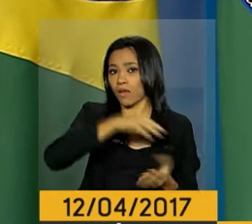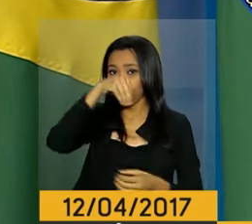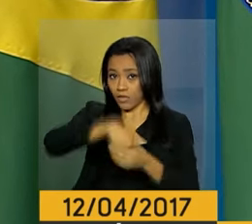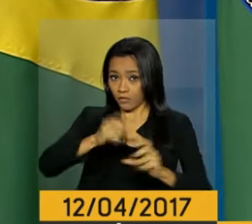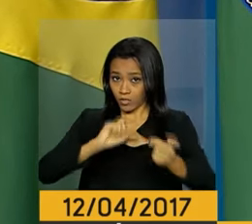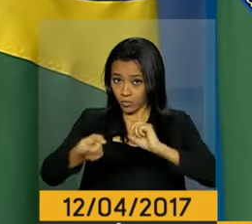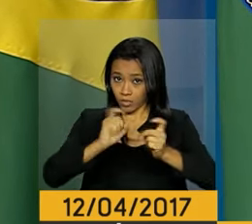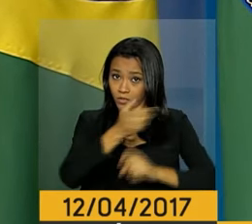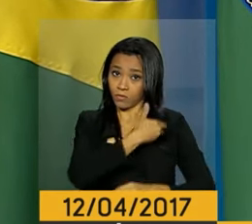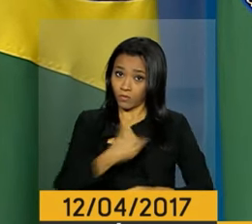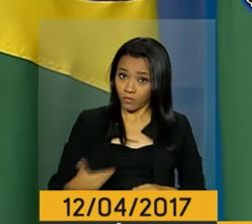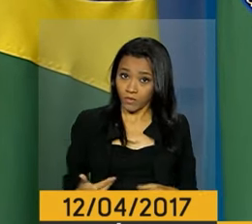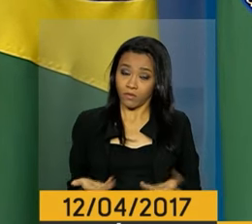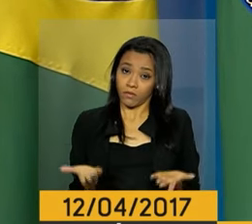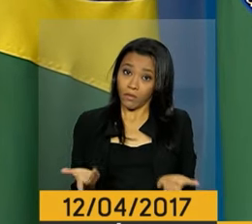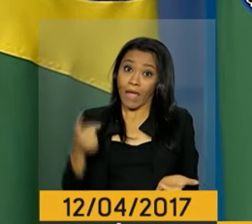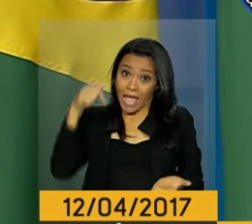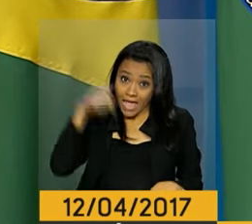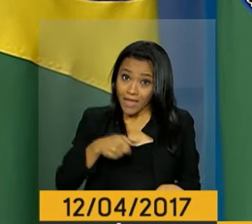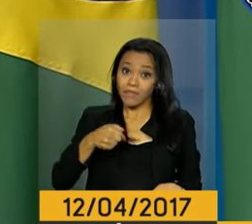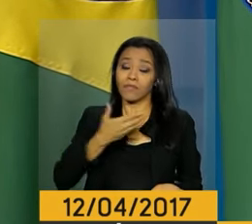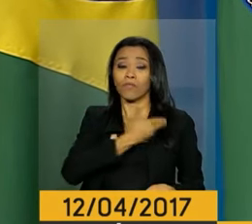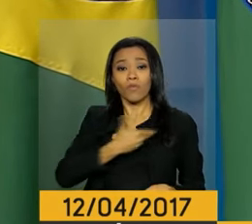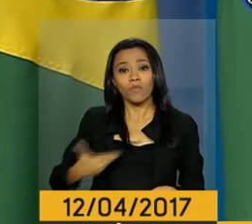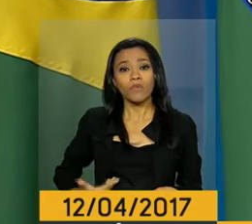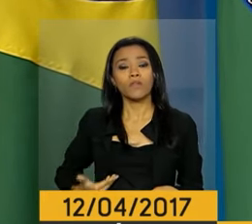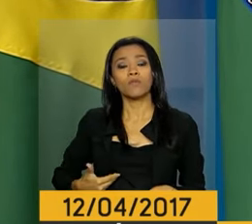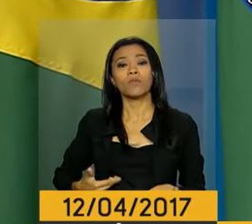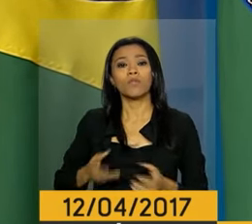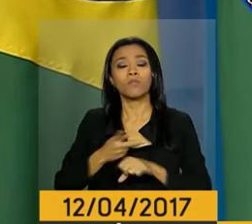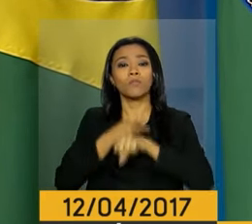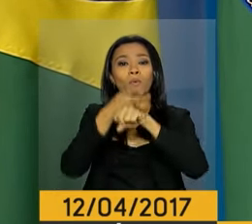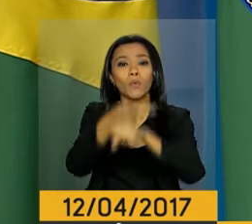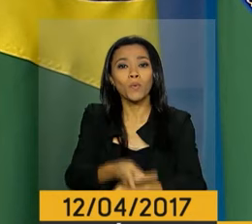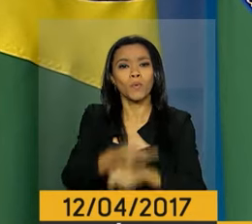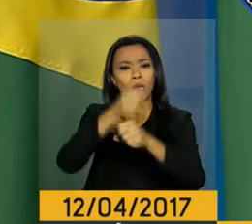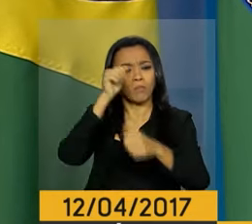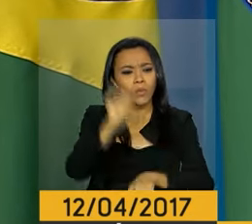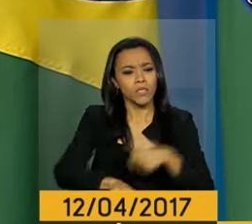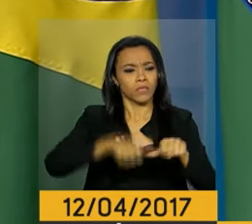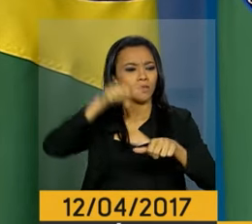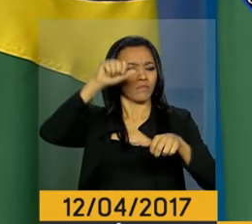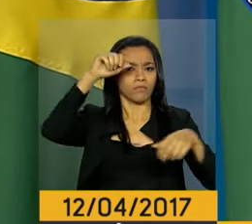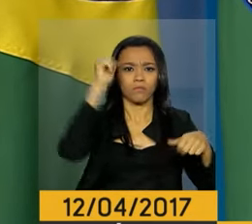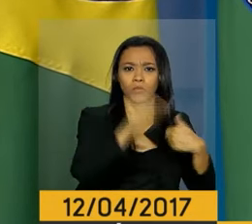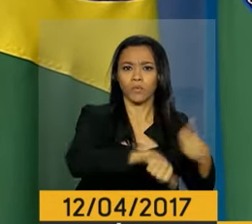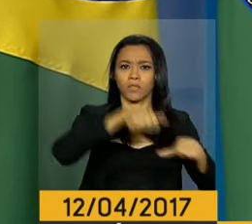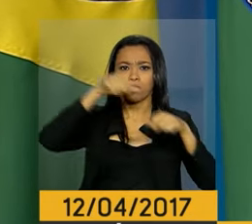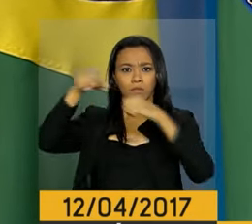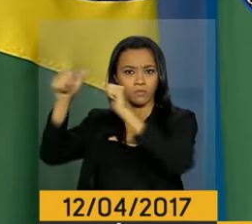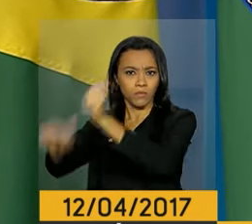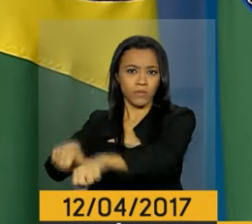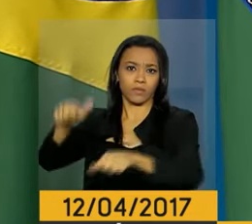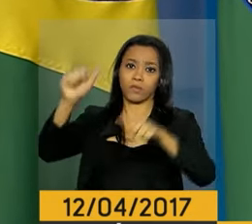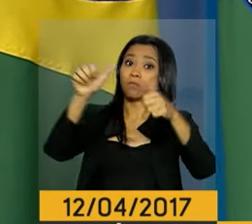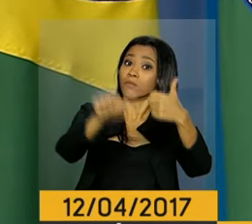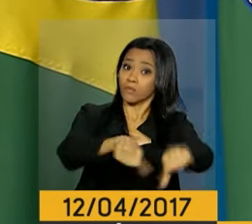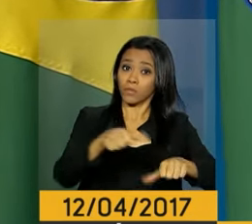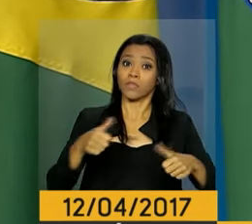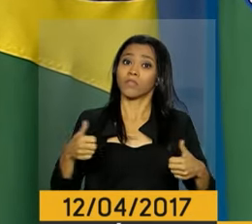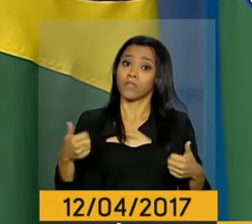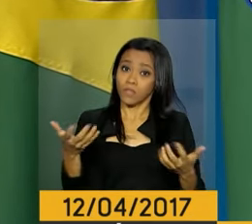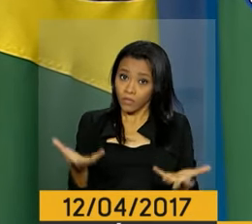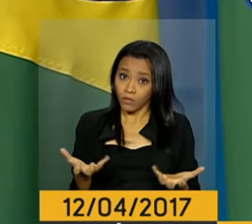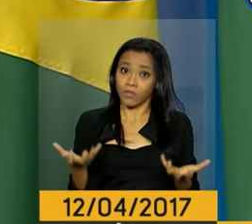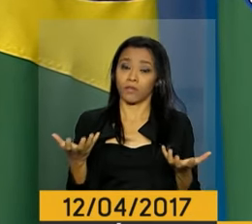dito Este é um governo que busca Reformas e reformar é formar de novo não é o que nós estamos procurando é